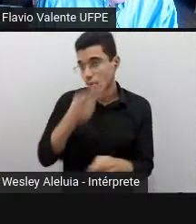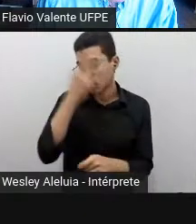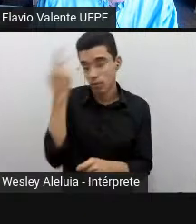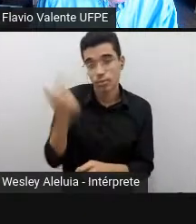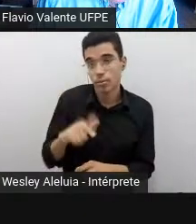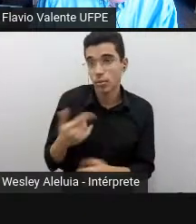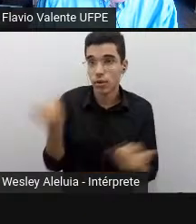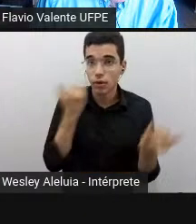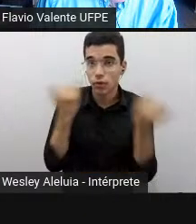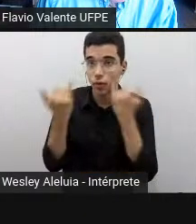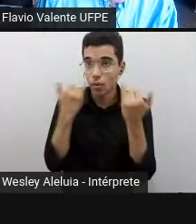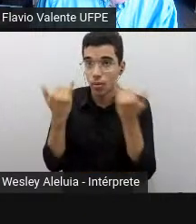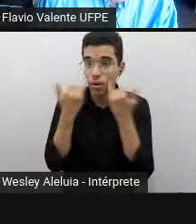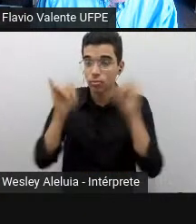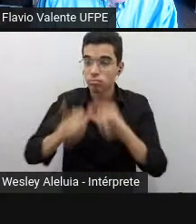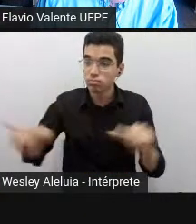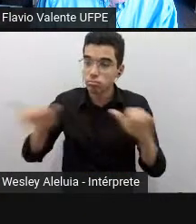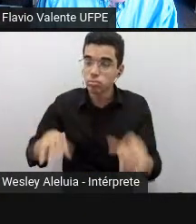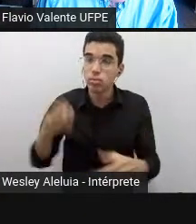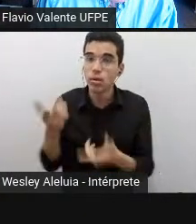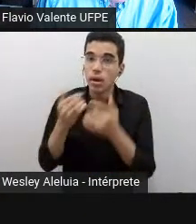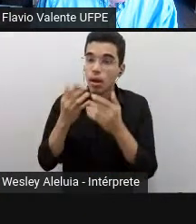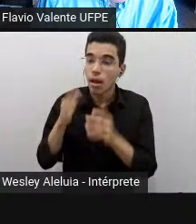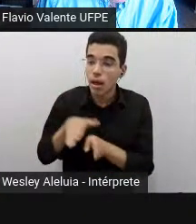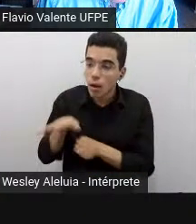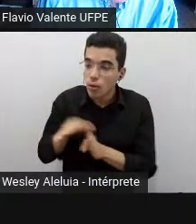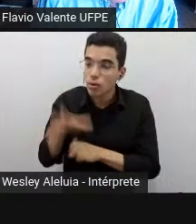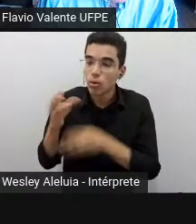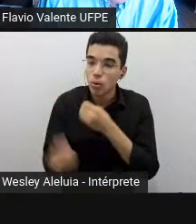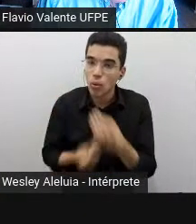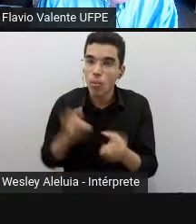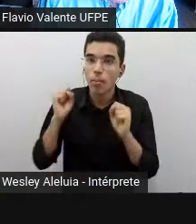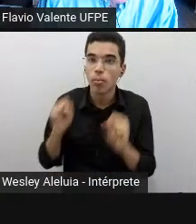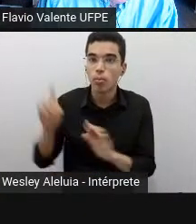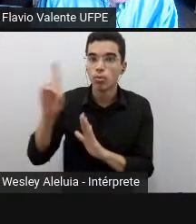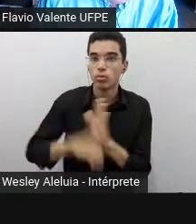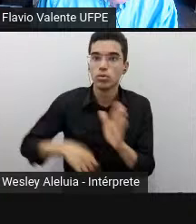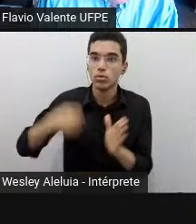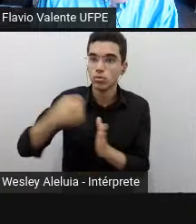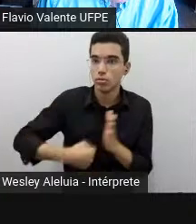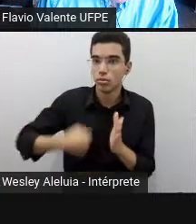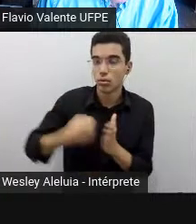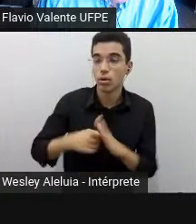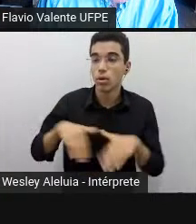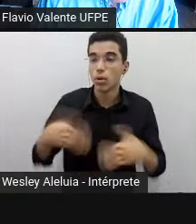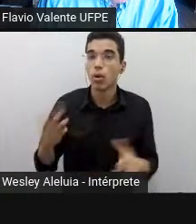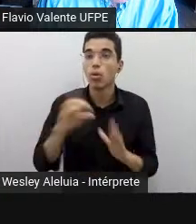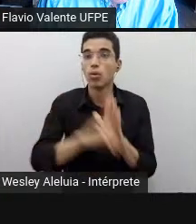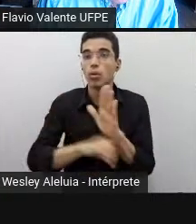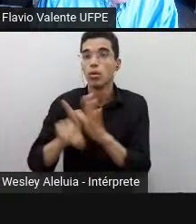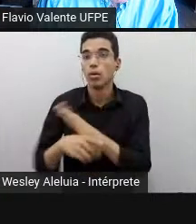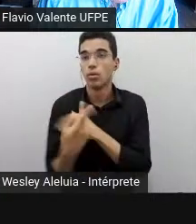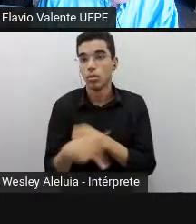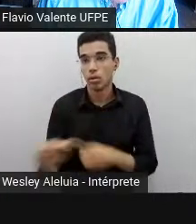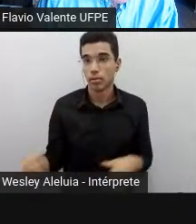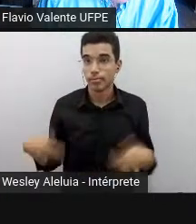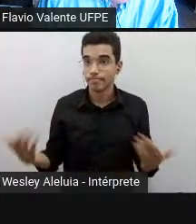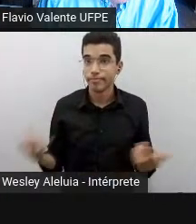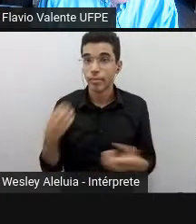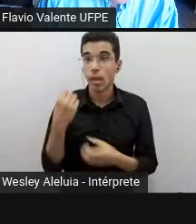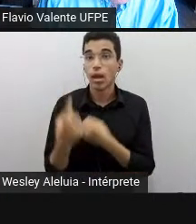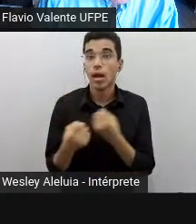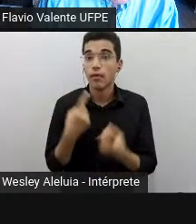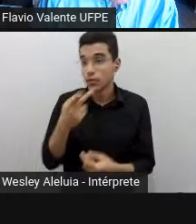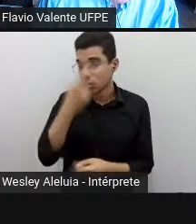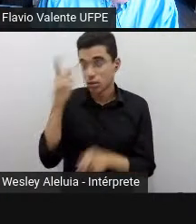sistemas locais, que diga como que elas podem cobrar os direitos e que tipo de direitos que elas têm. Muitas vezes elas não são informadas do direito que elas